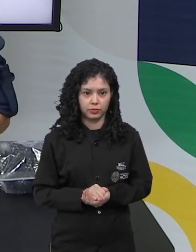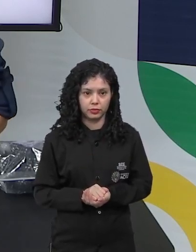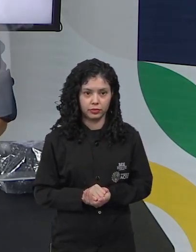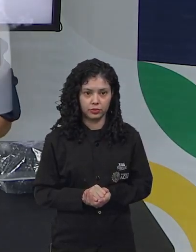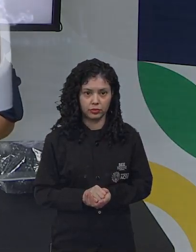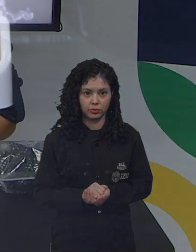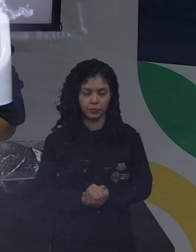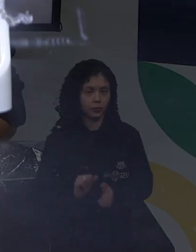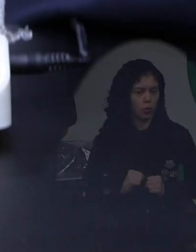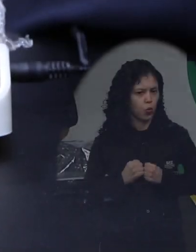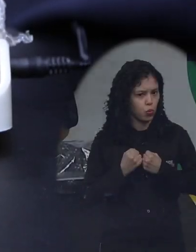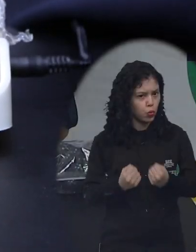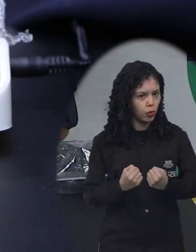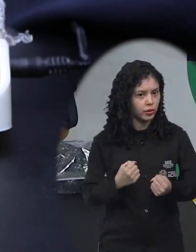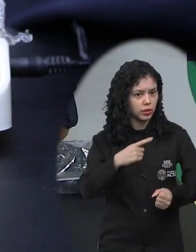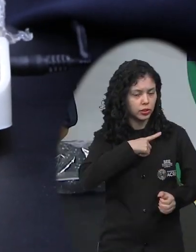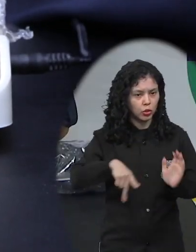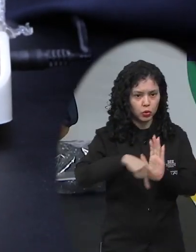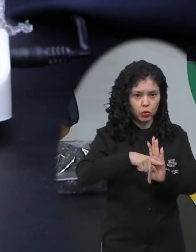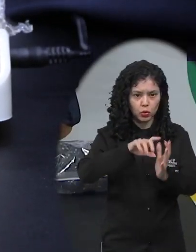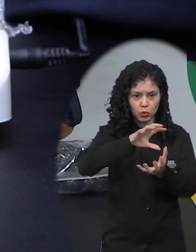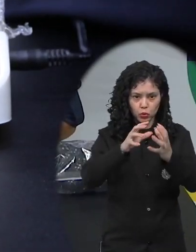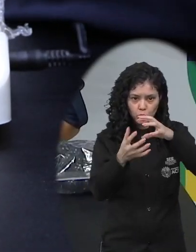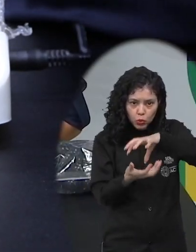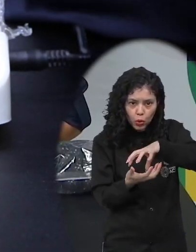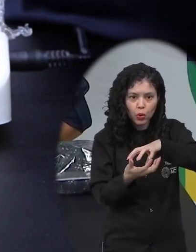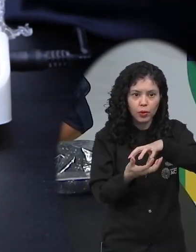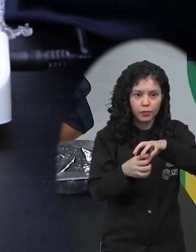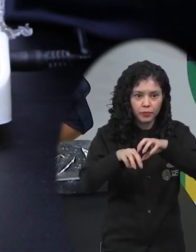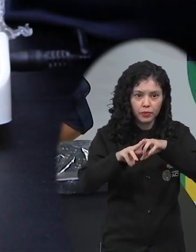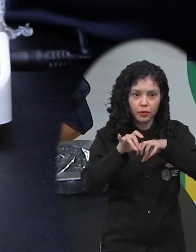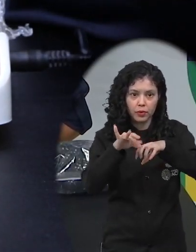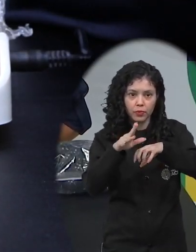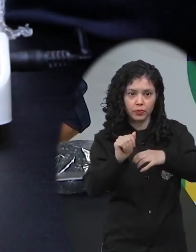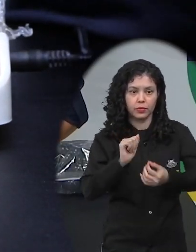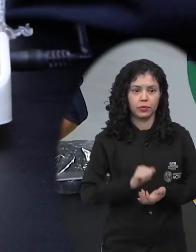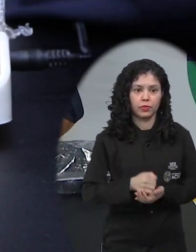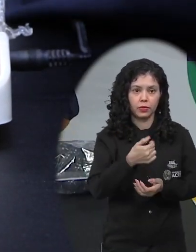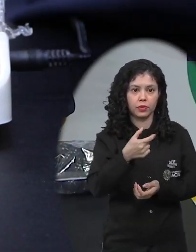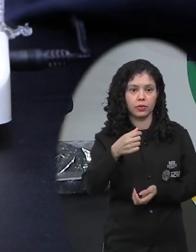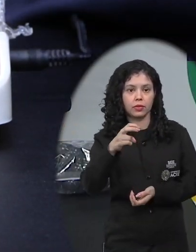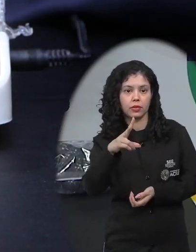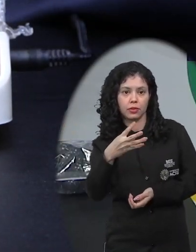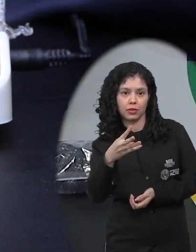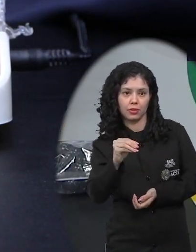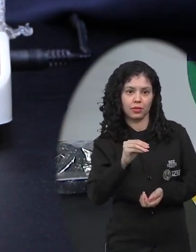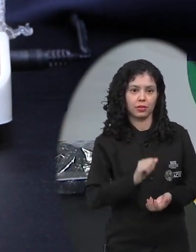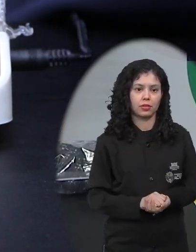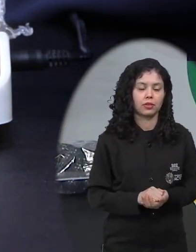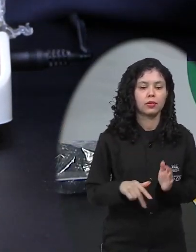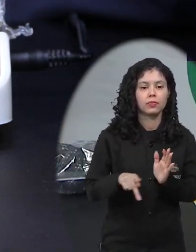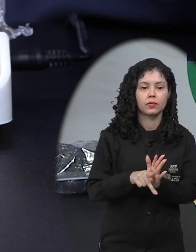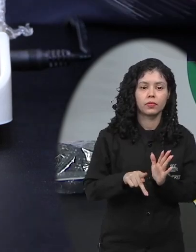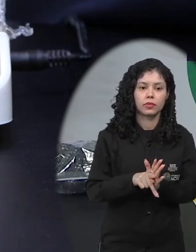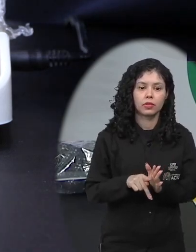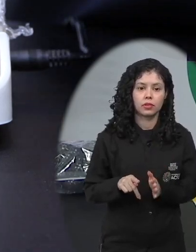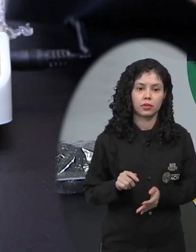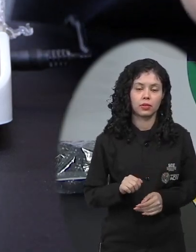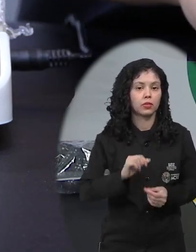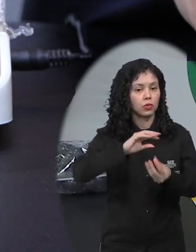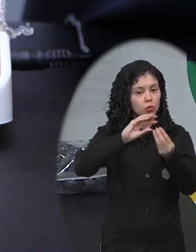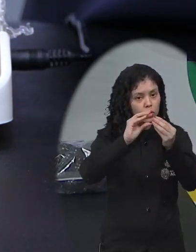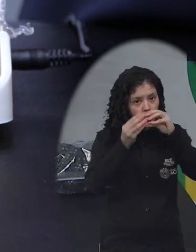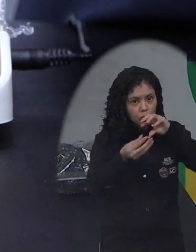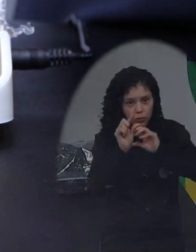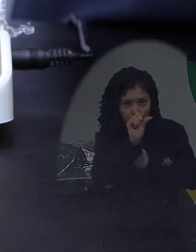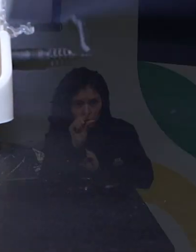aqui o peso dessa esfera de mármore, ela é 248 gramas. Essa bolinha